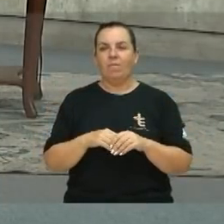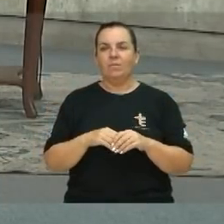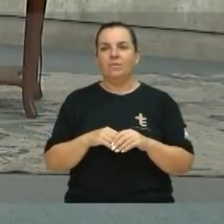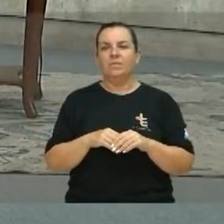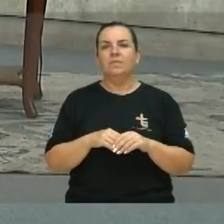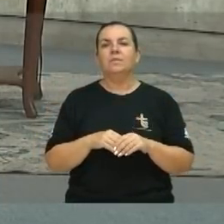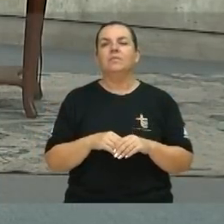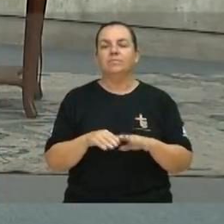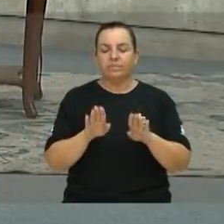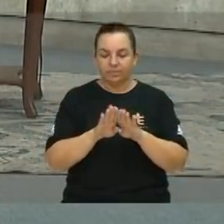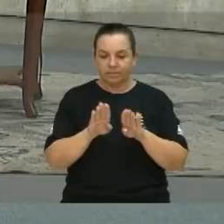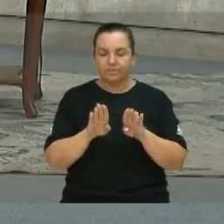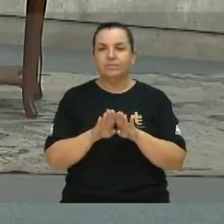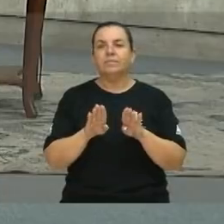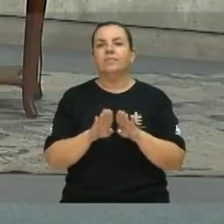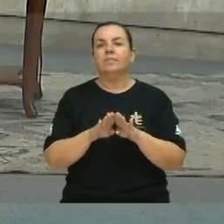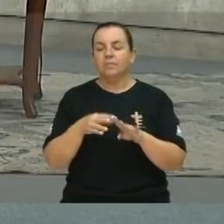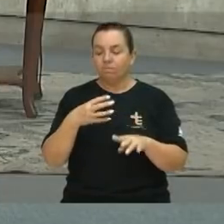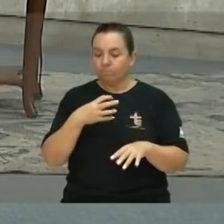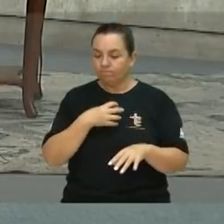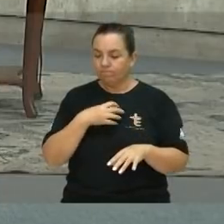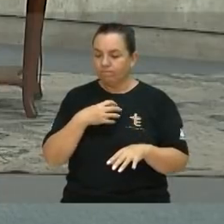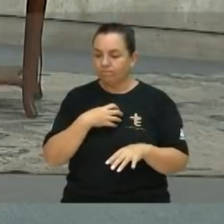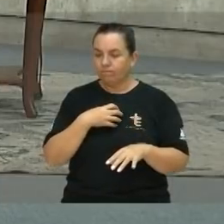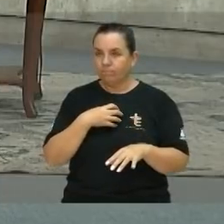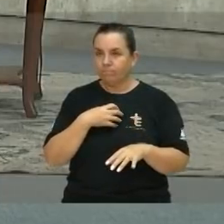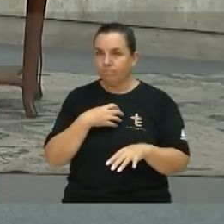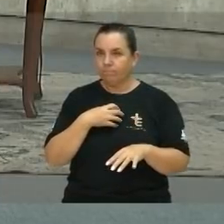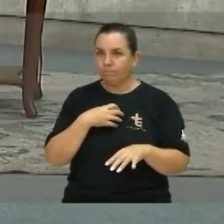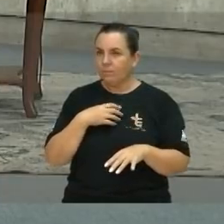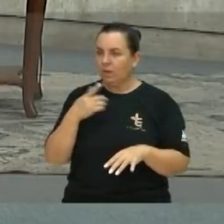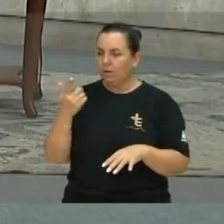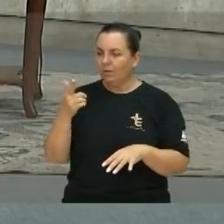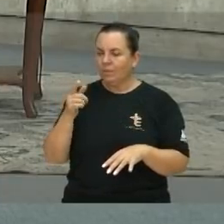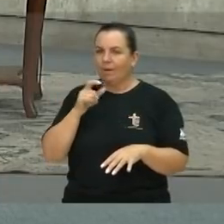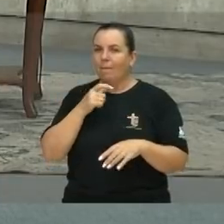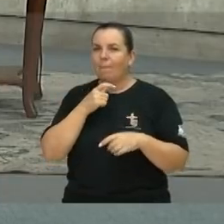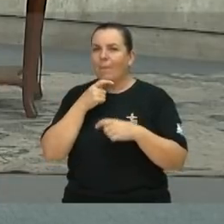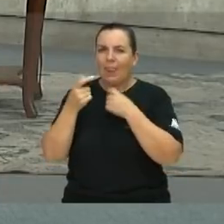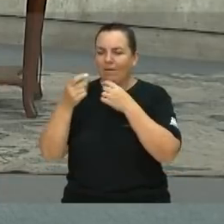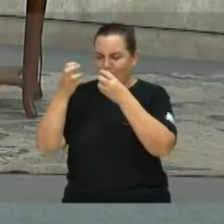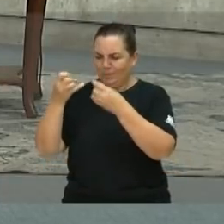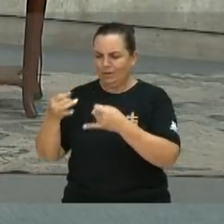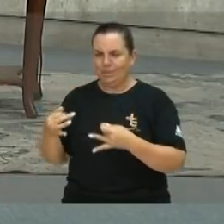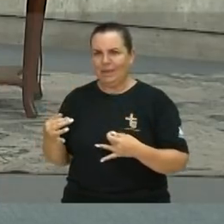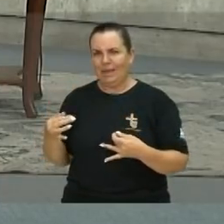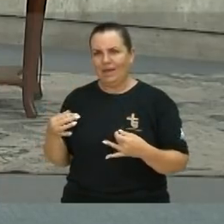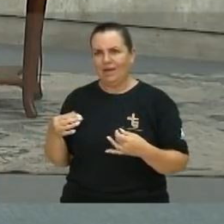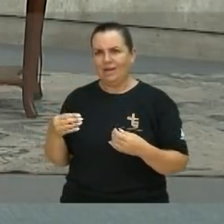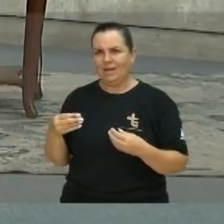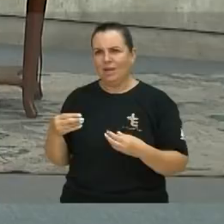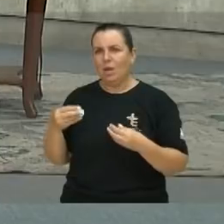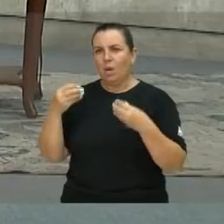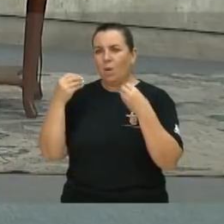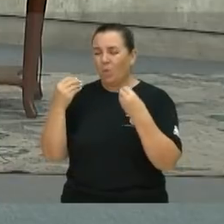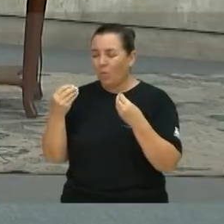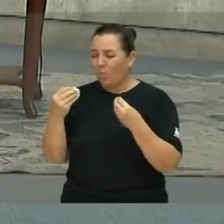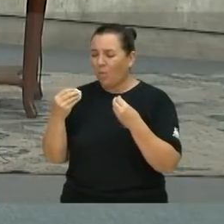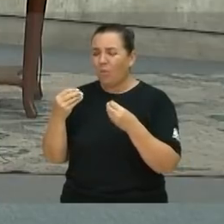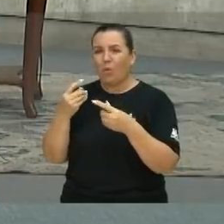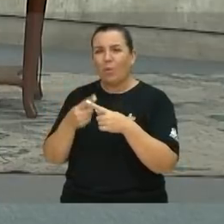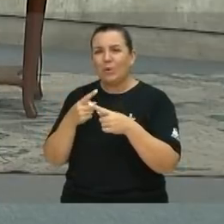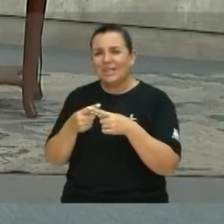imediata é uma forma solene até sem palavras para dizer o